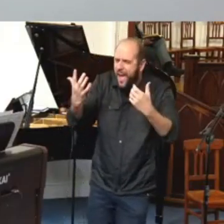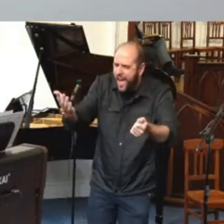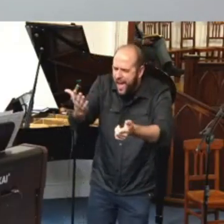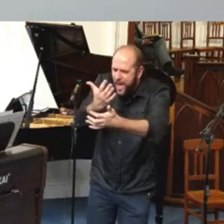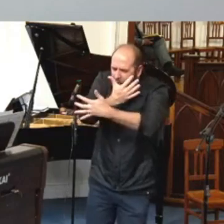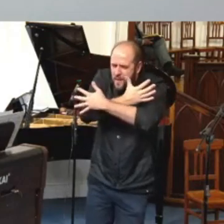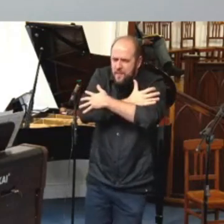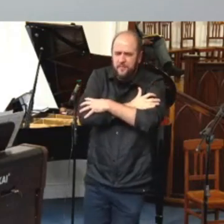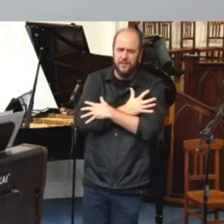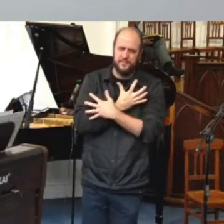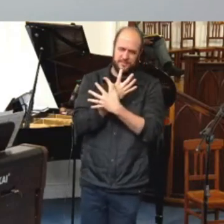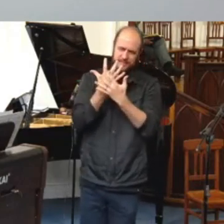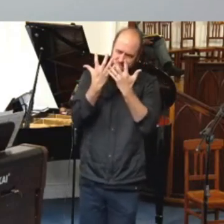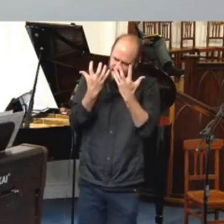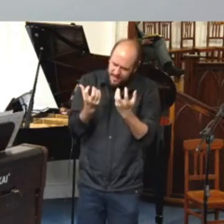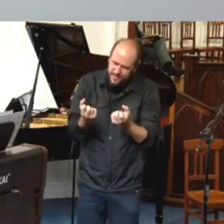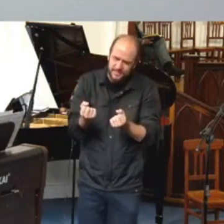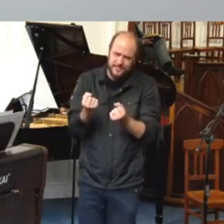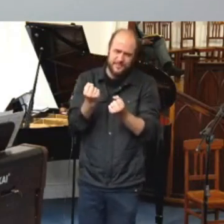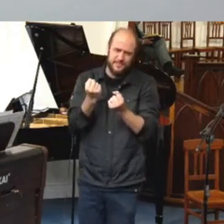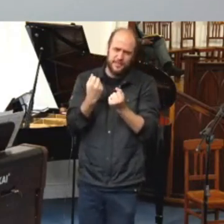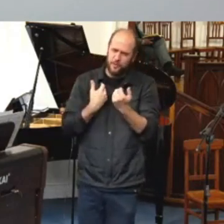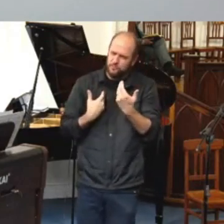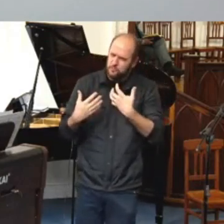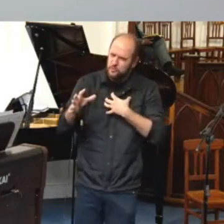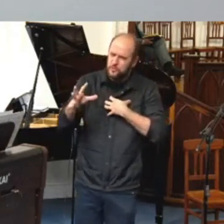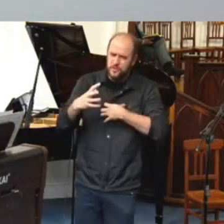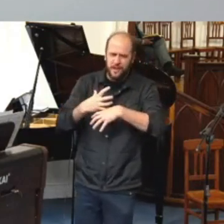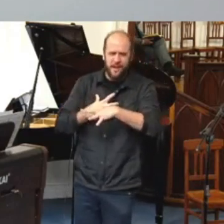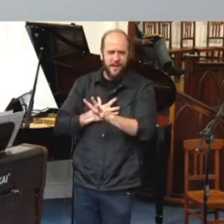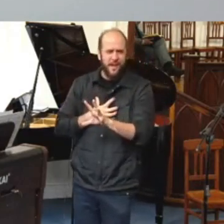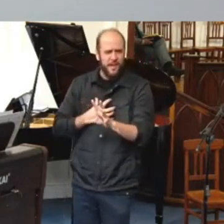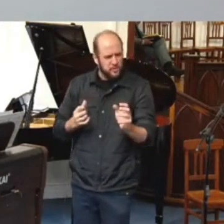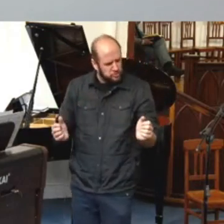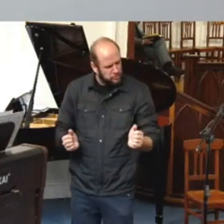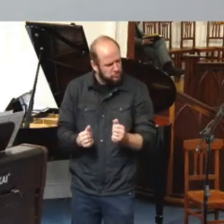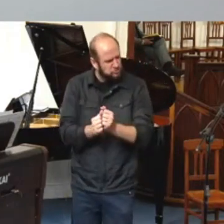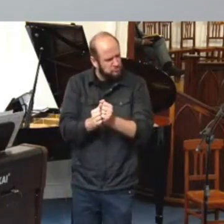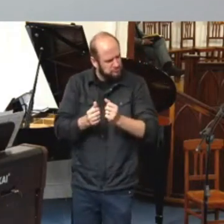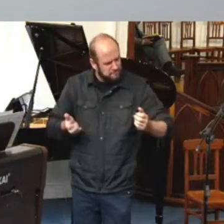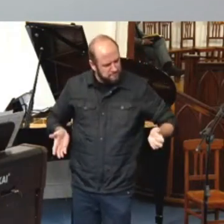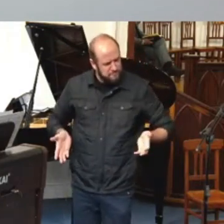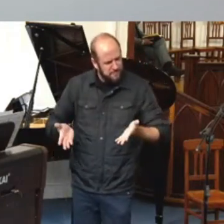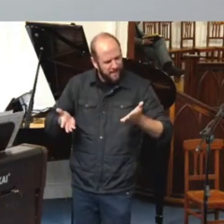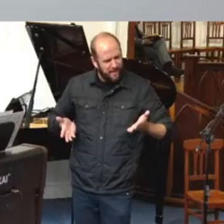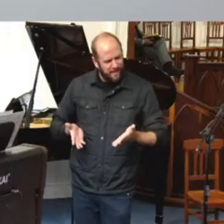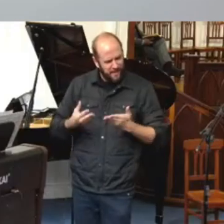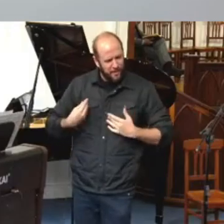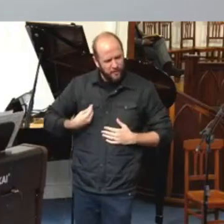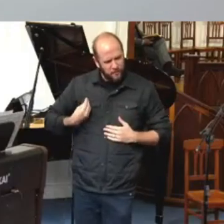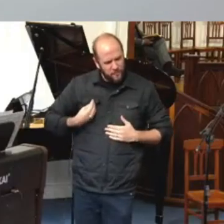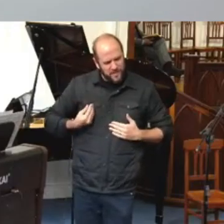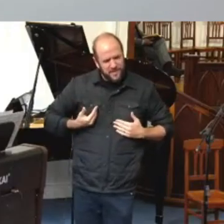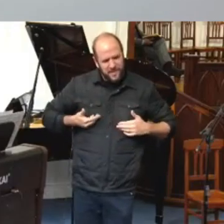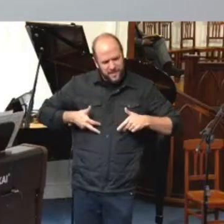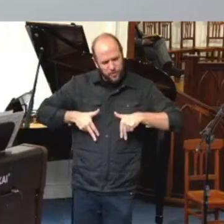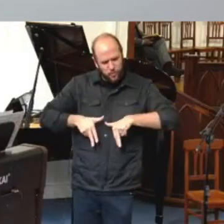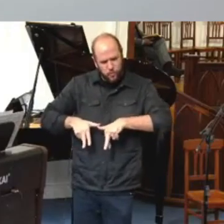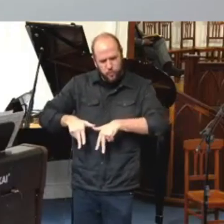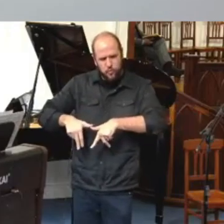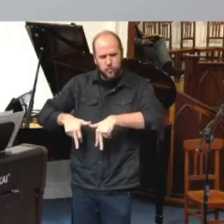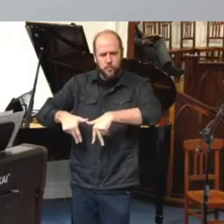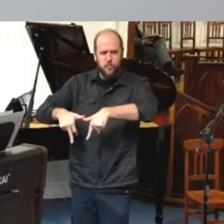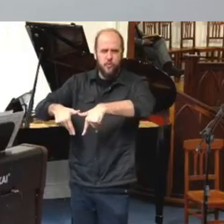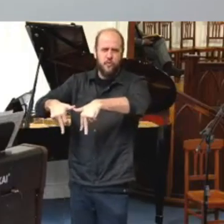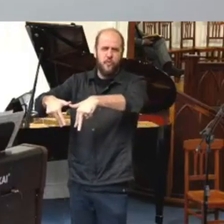para dizer, a esperança, vamos perseverar. Não é para diminuir o seu sofrimento,